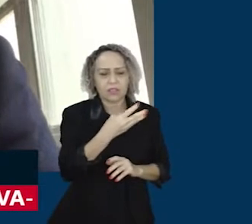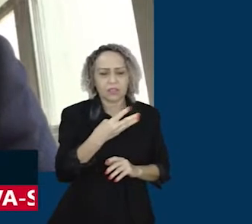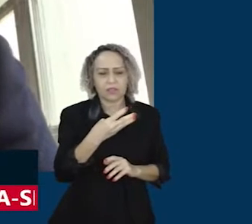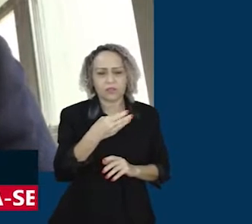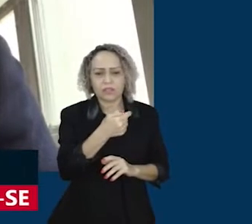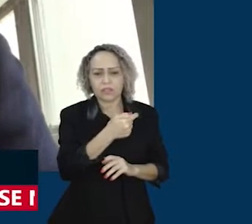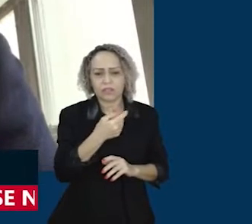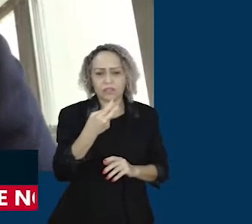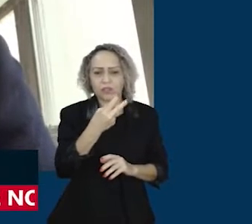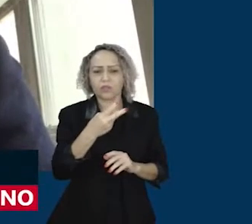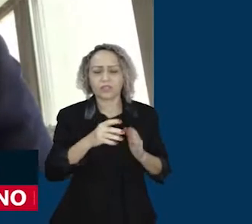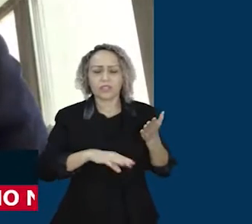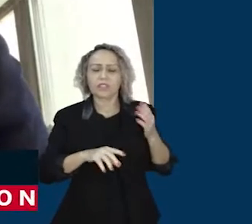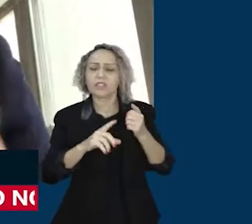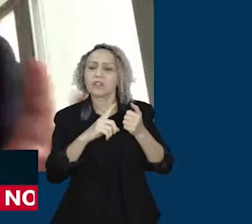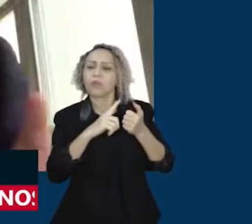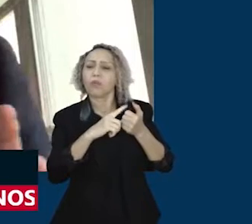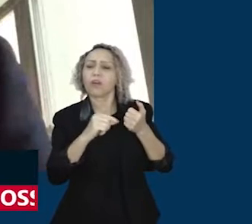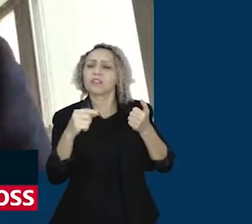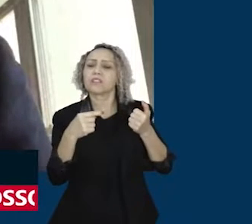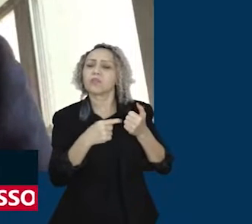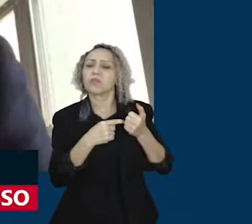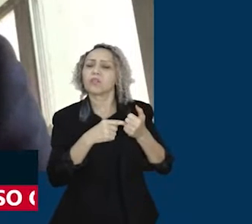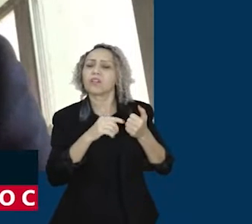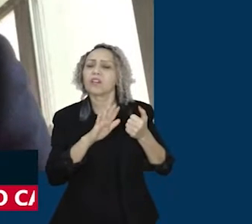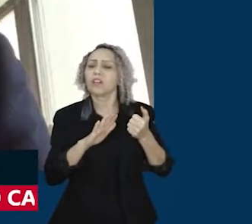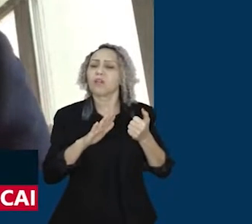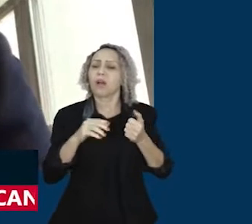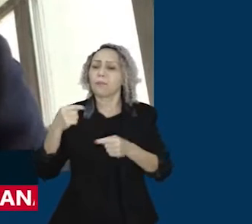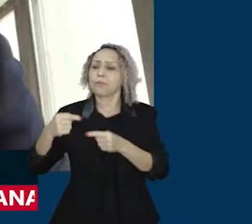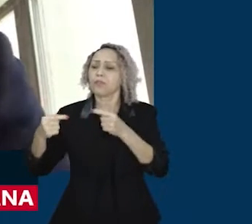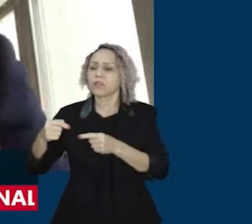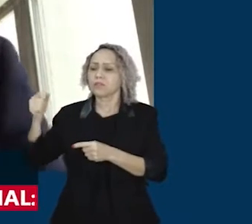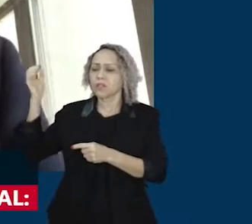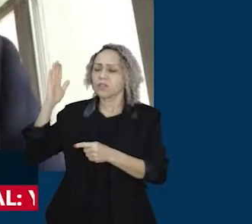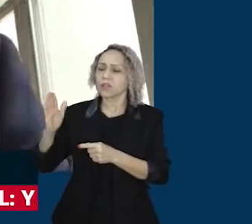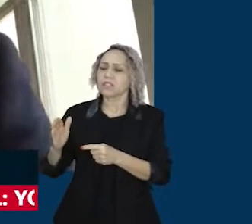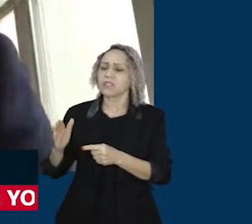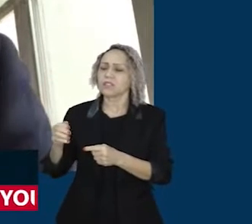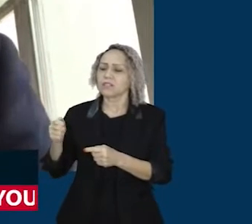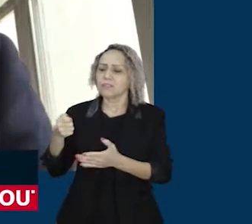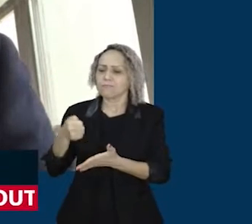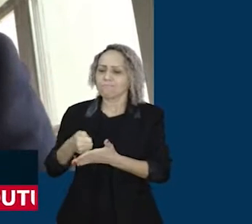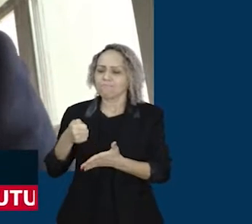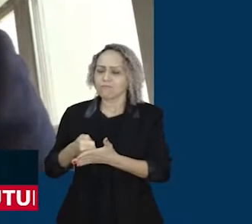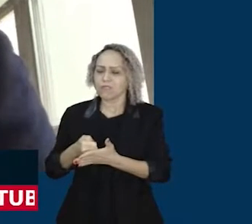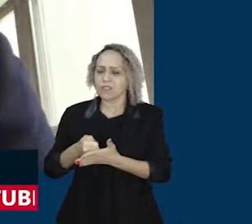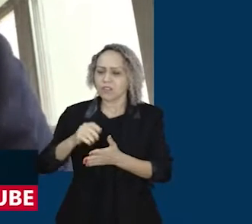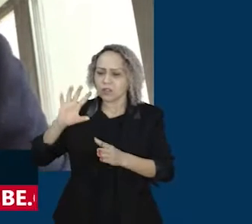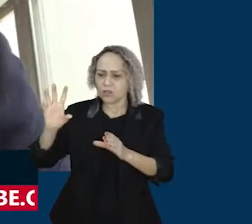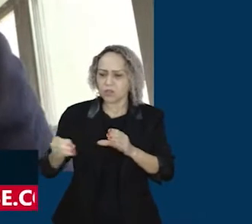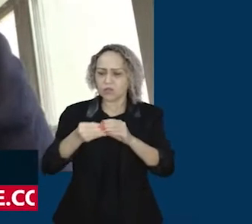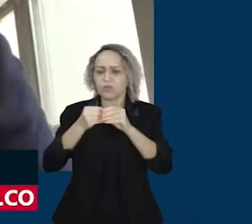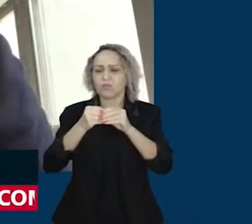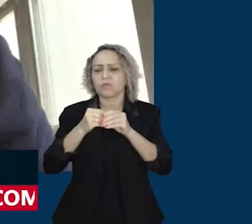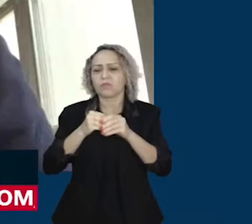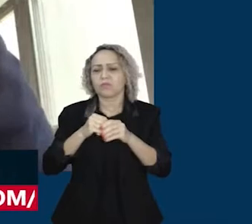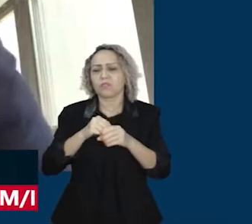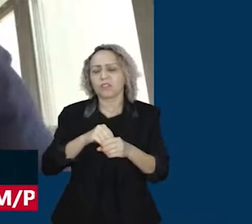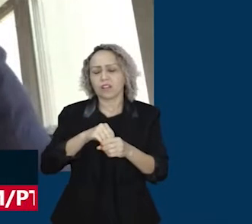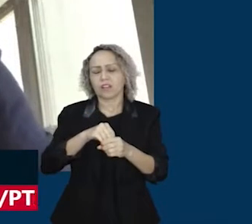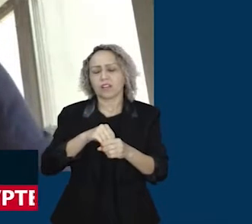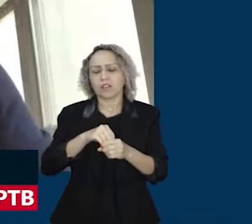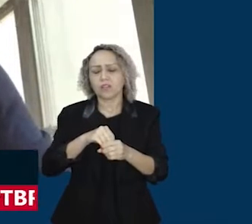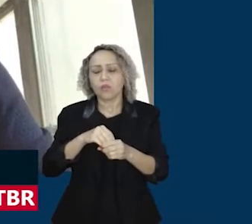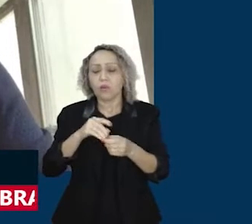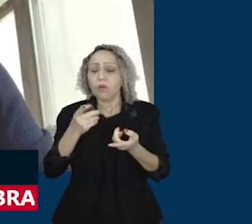artigo lá genérico que a política de preços no Brasil tem que incorporar como elemento os custos internos